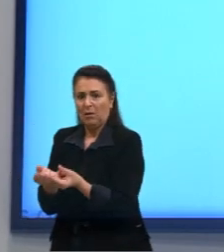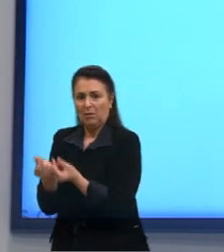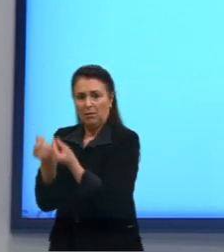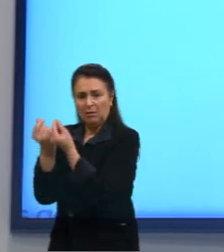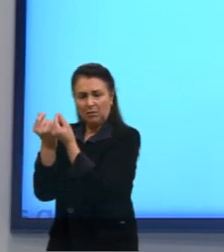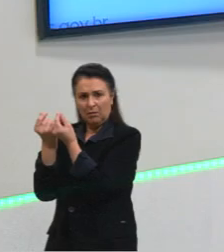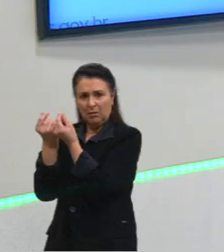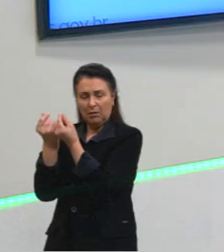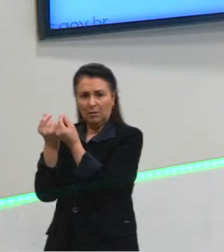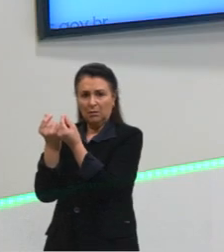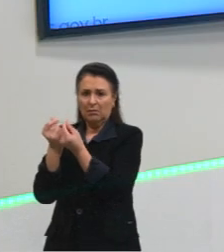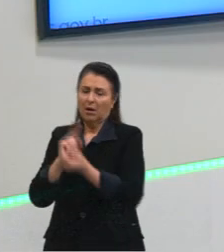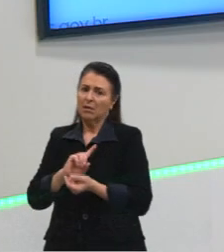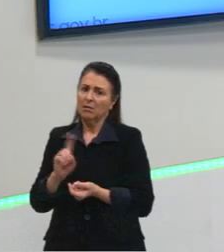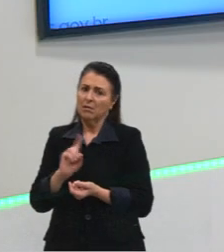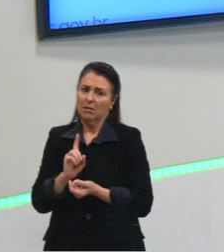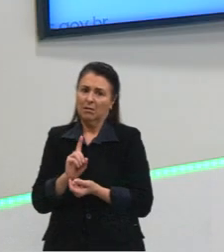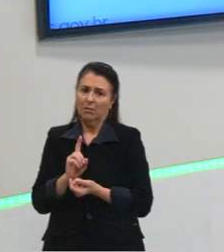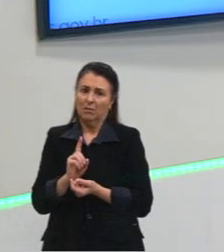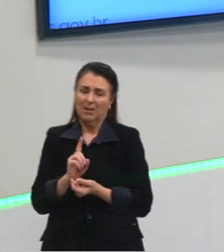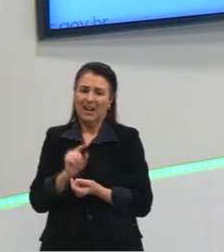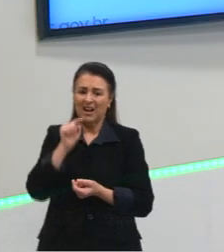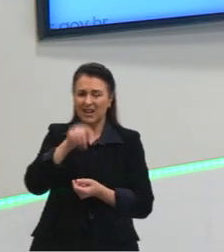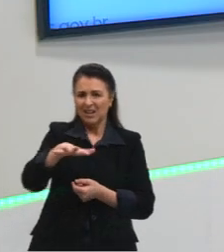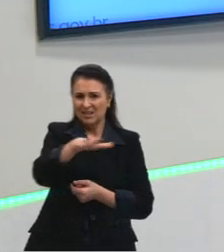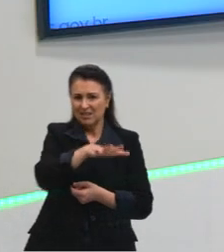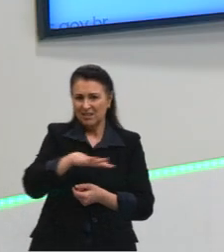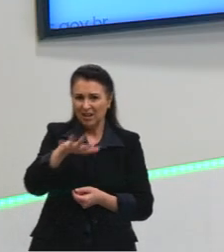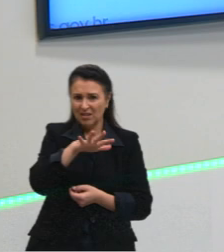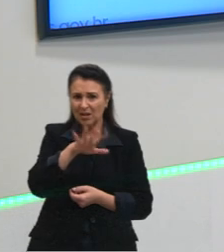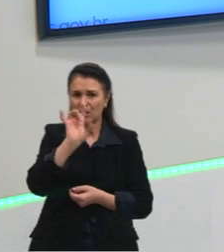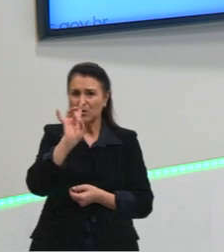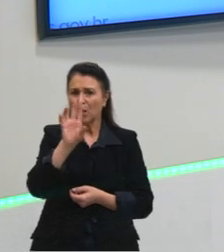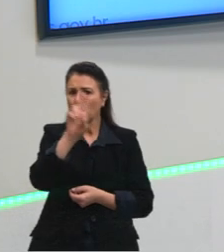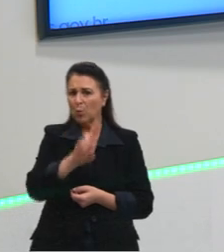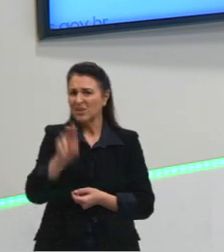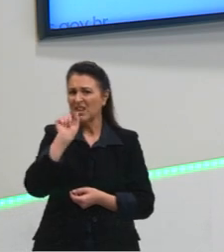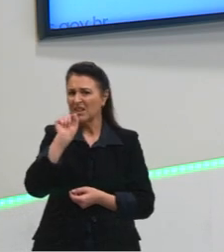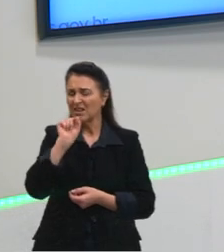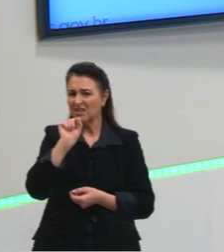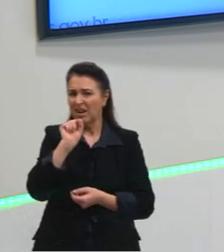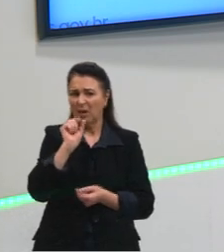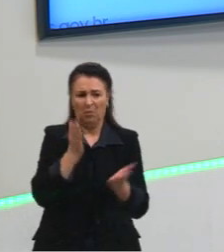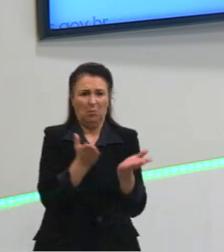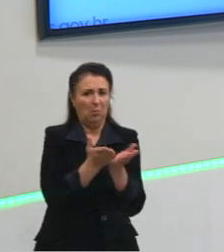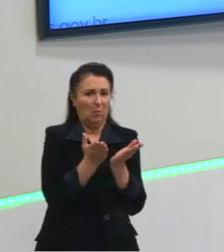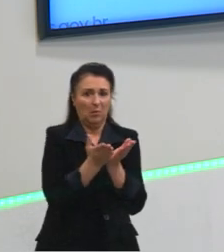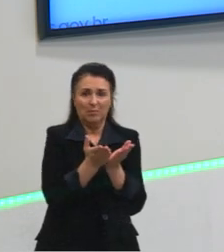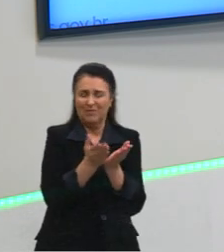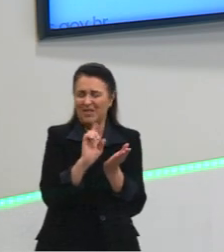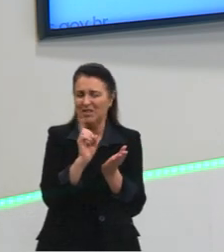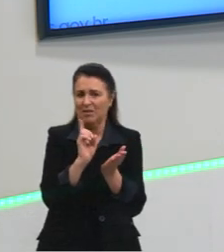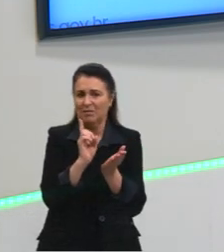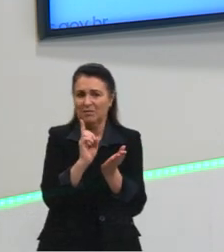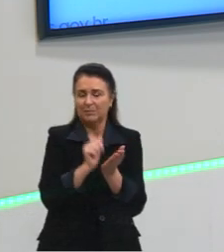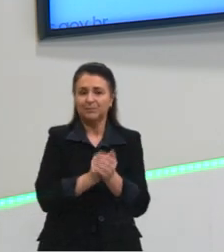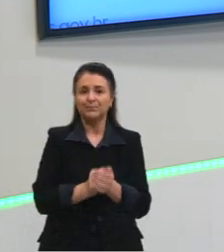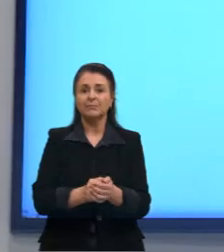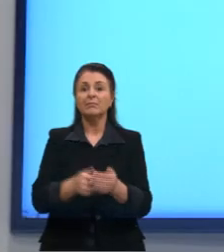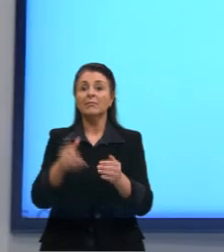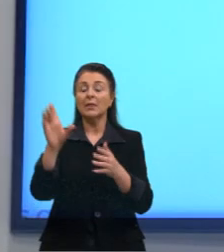dizendo que aquele espaço ali só pertence a pessoas pobres Não é esse o uso que está sendo usado